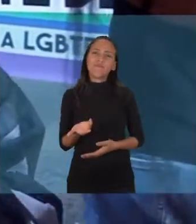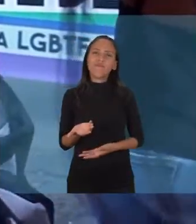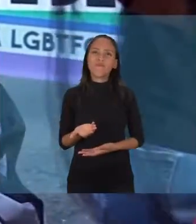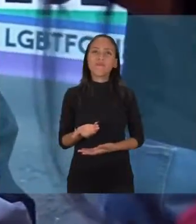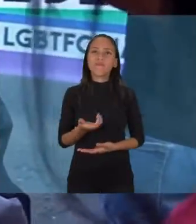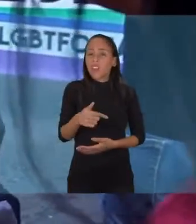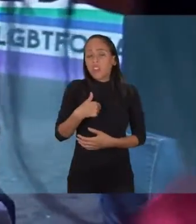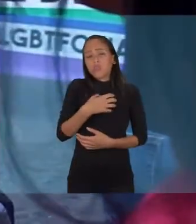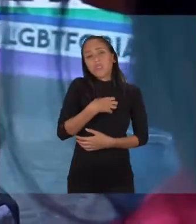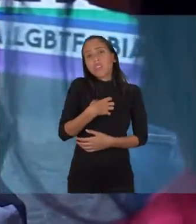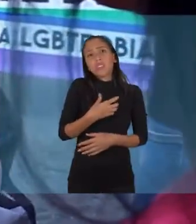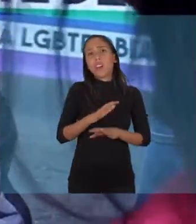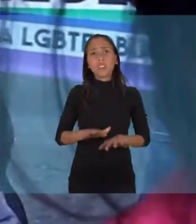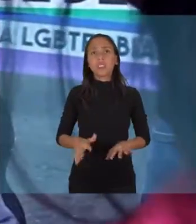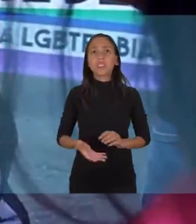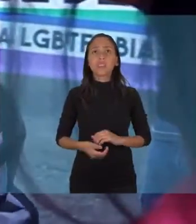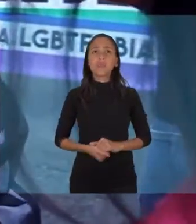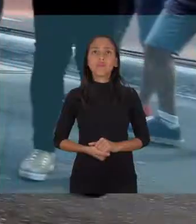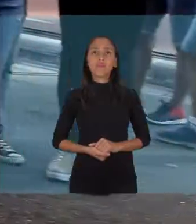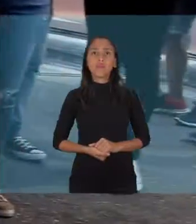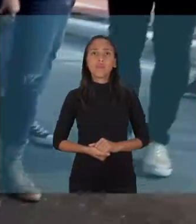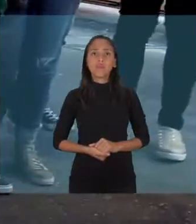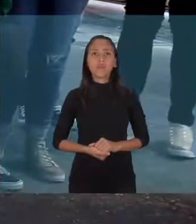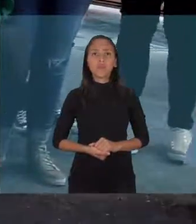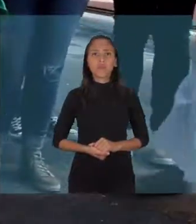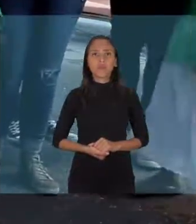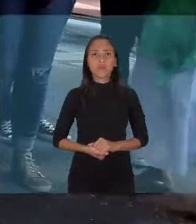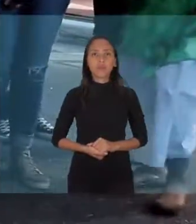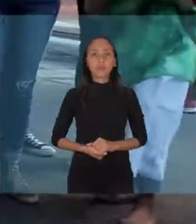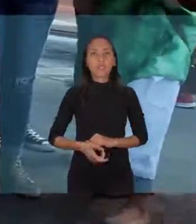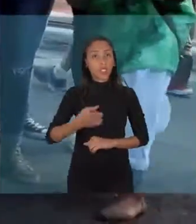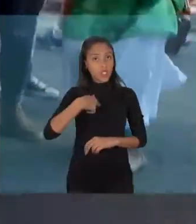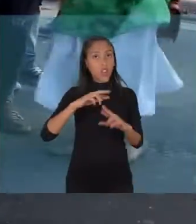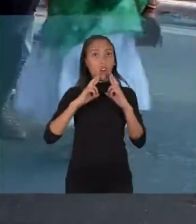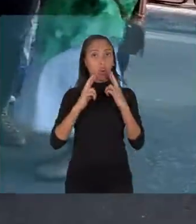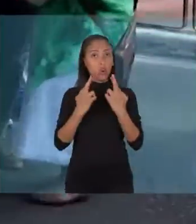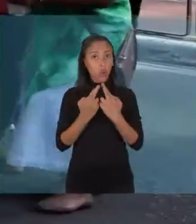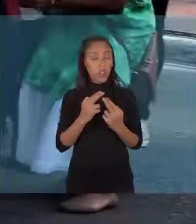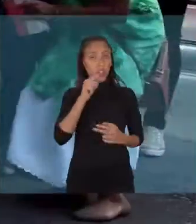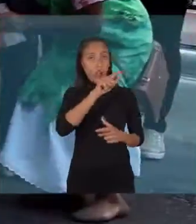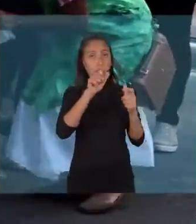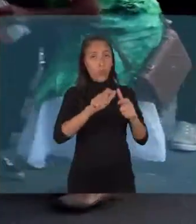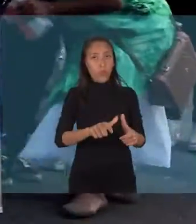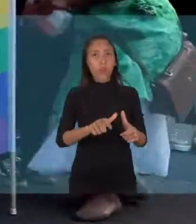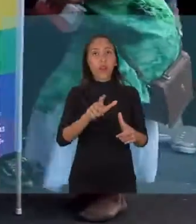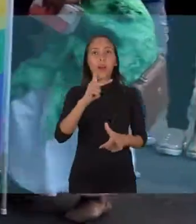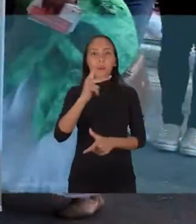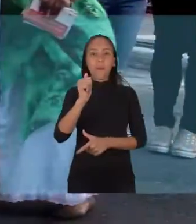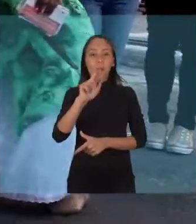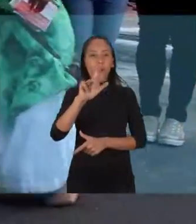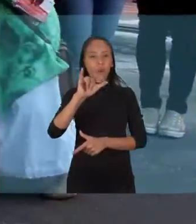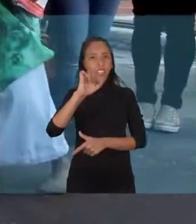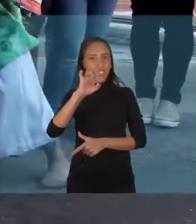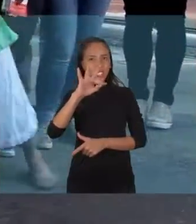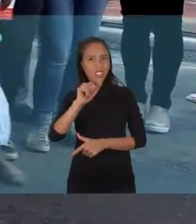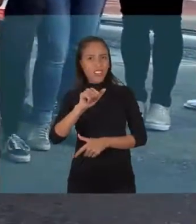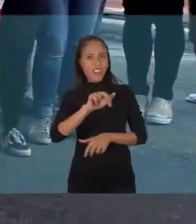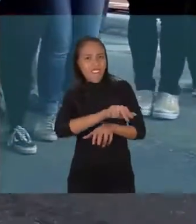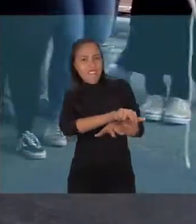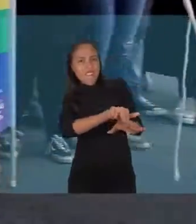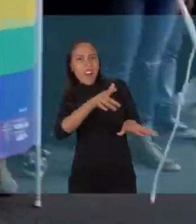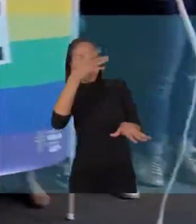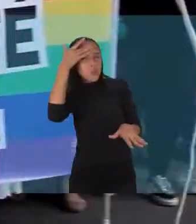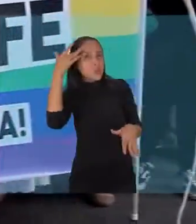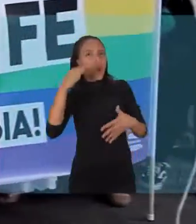você sente, né? Então a gente se reuniu lá na Paulista com vários líderes para tentar sinalizar que